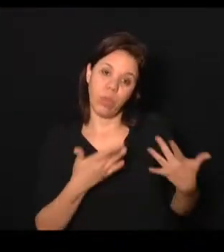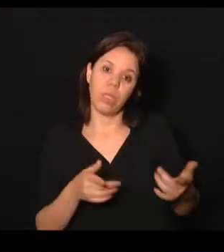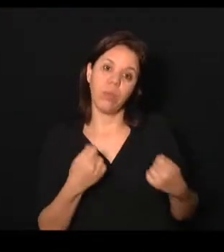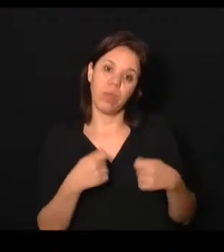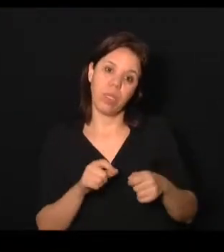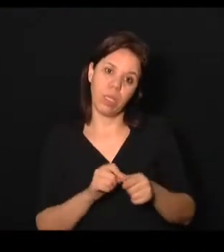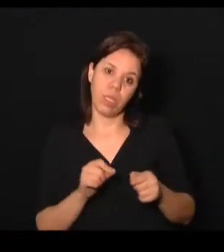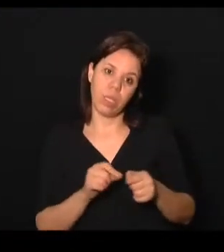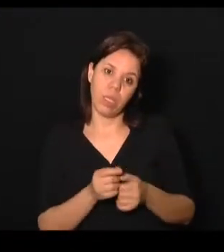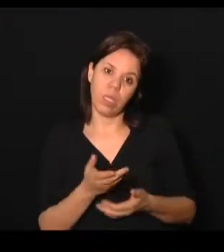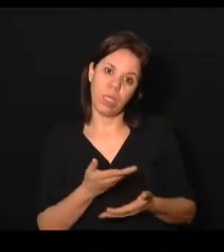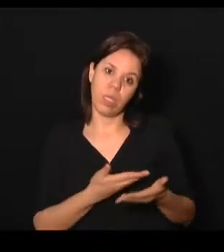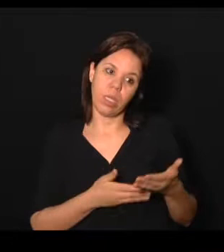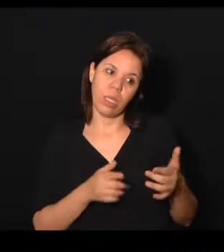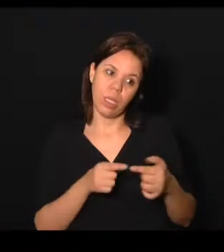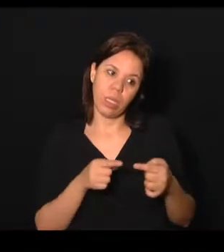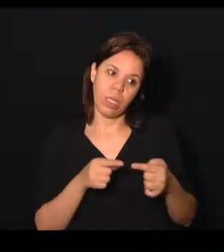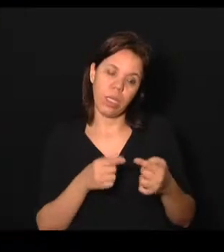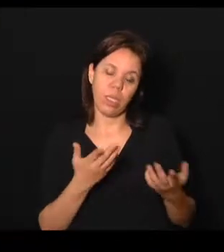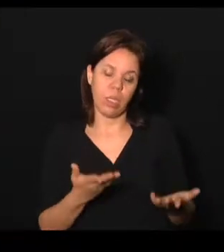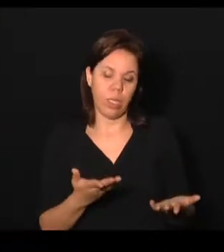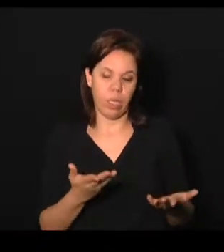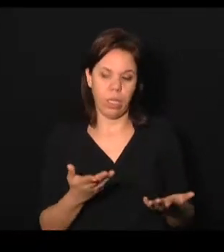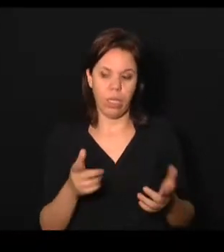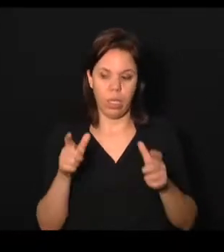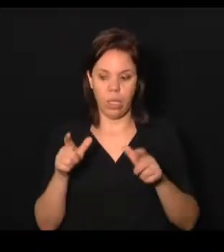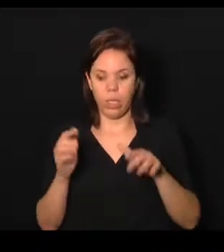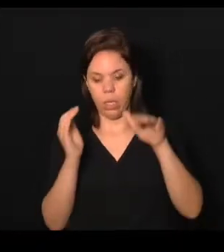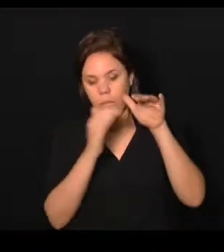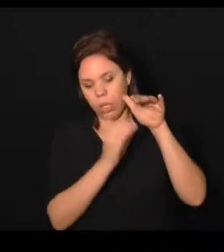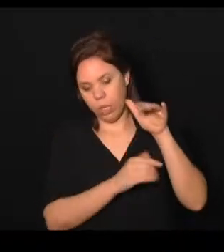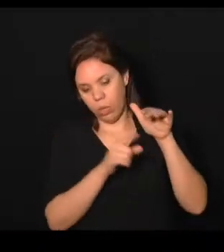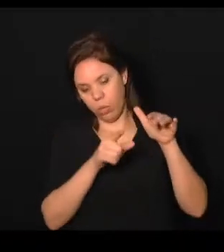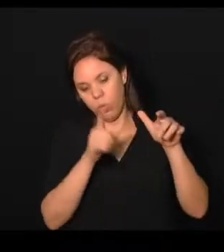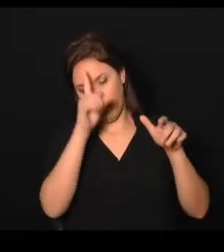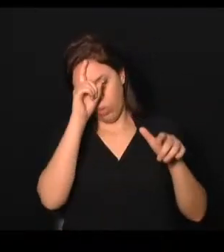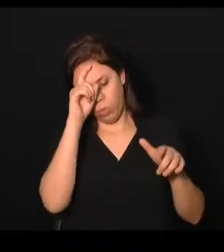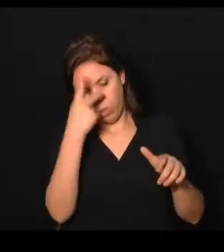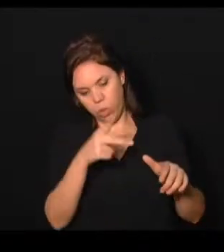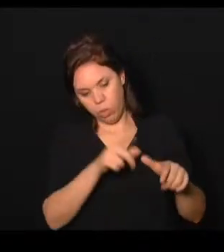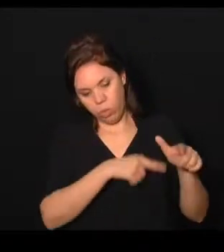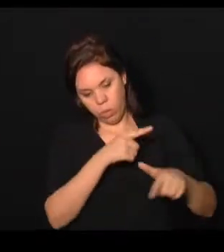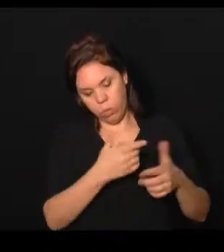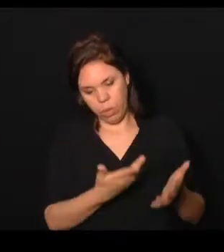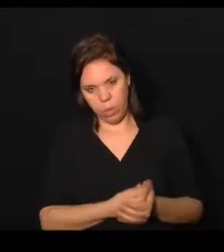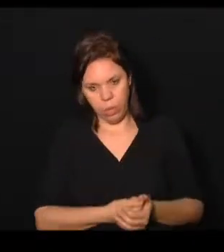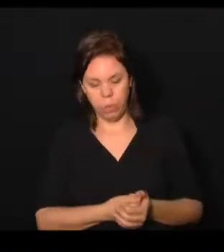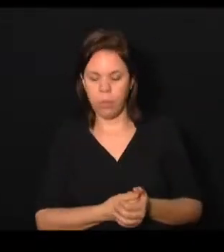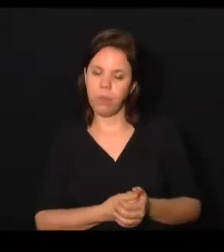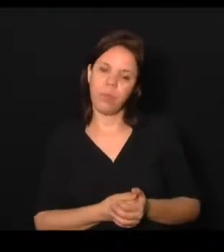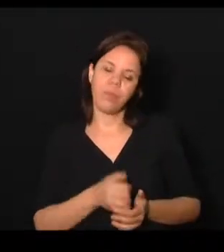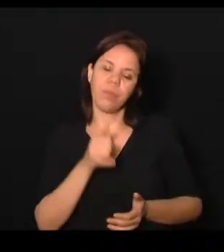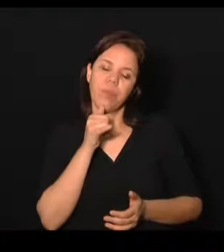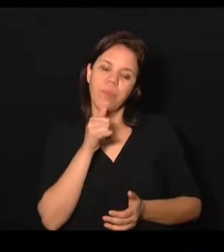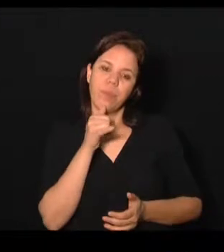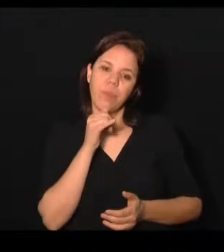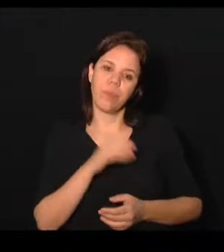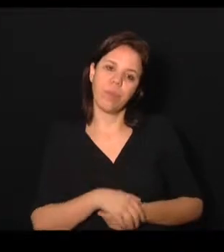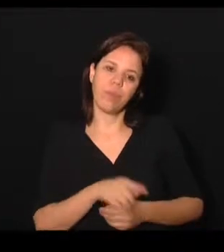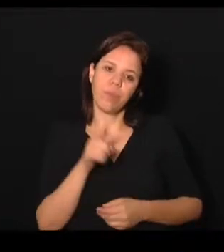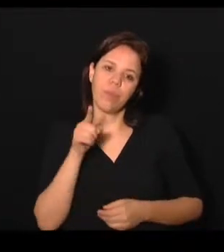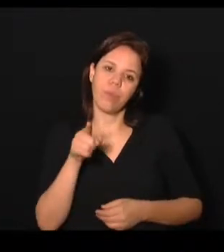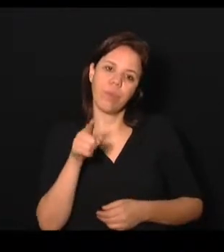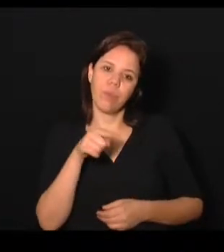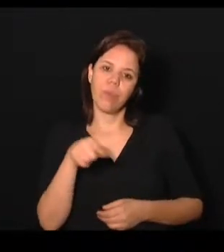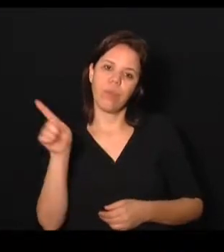ser relacionada ao banco de sangue que o seu hospital trabalha. Então, por exemplo, se